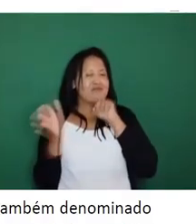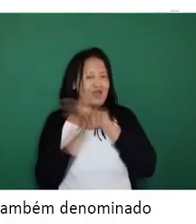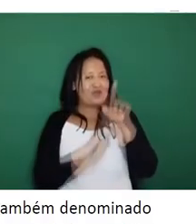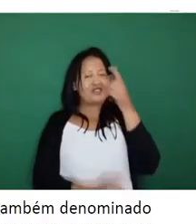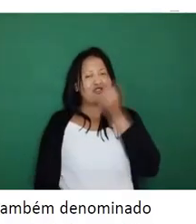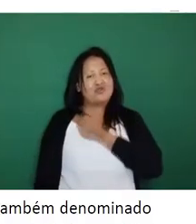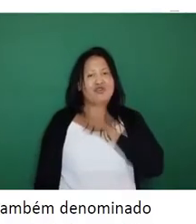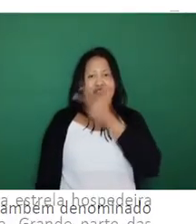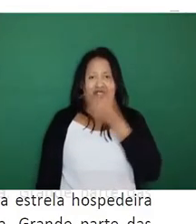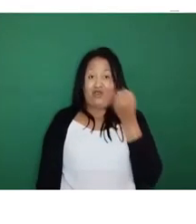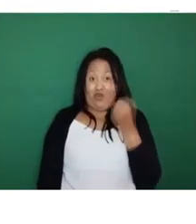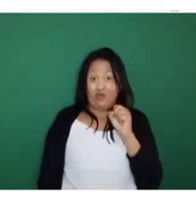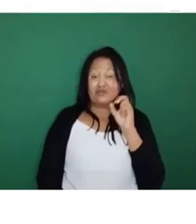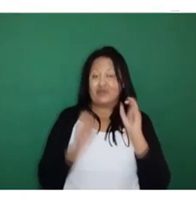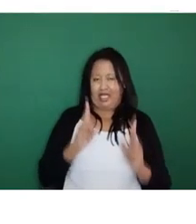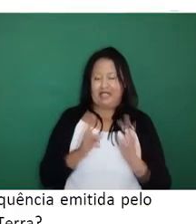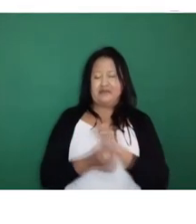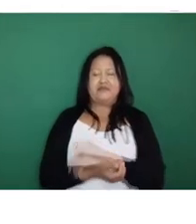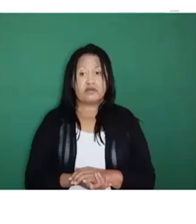número 28 ok